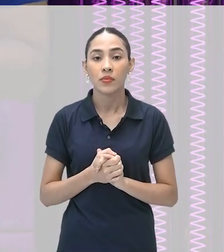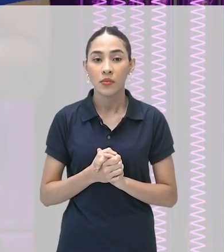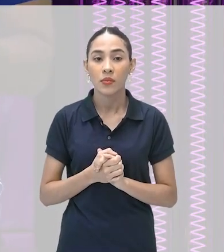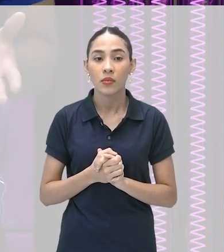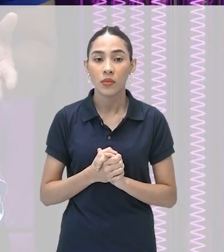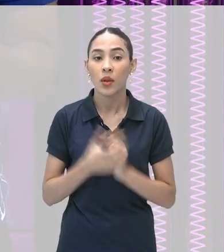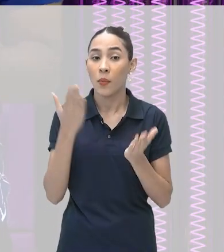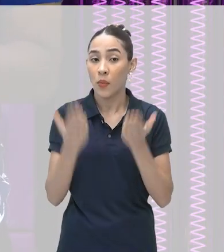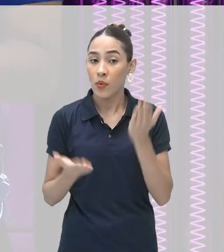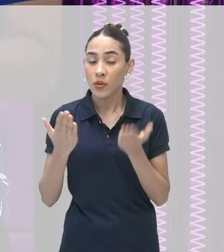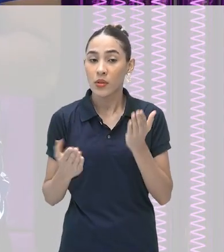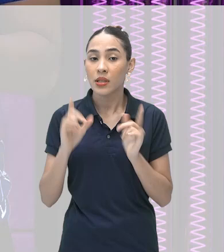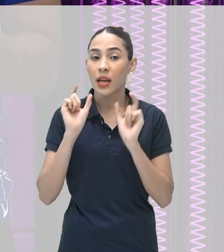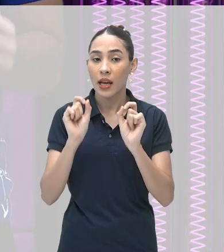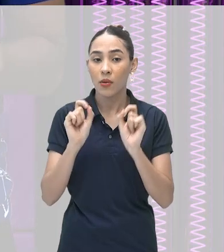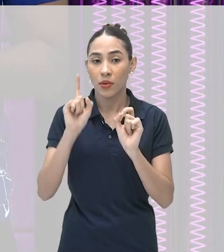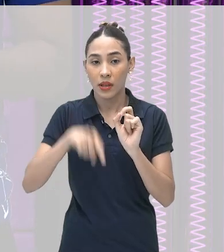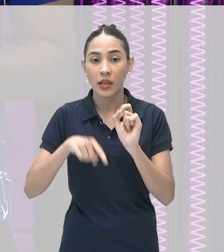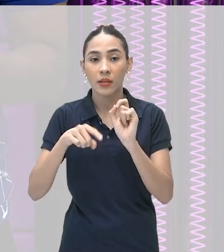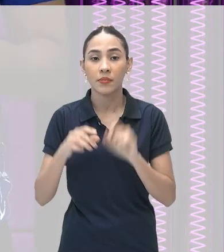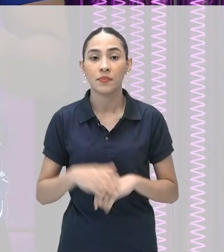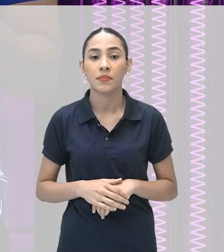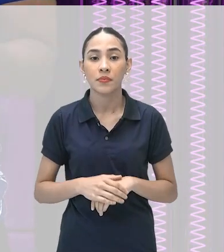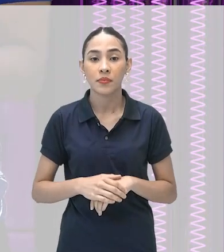Diversas proporções são